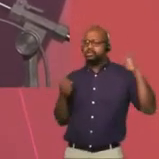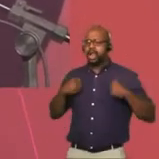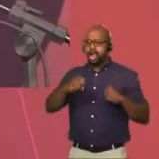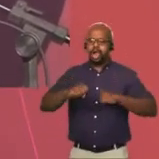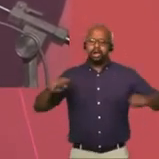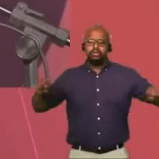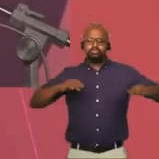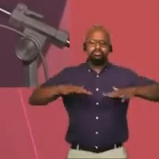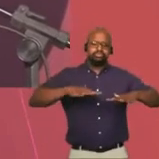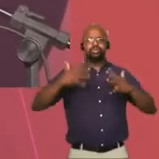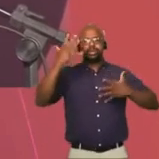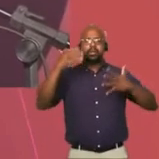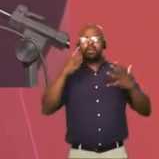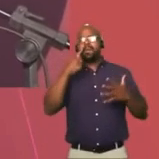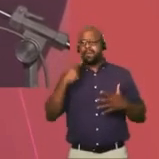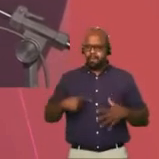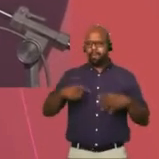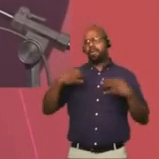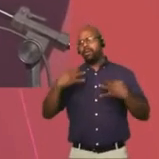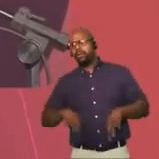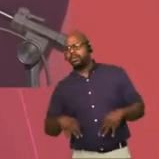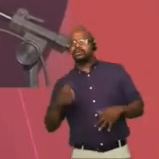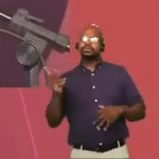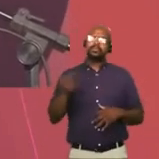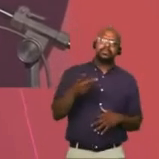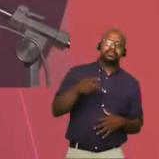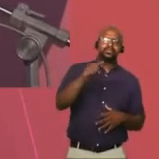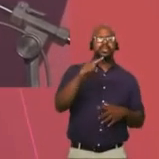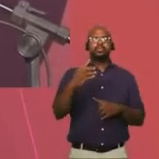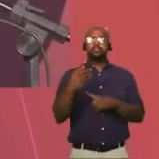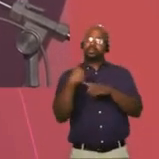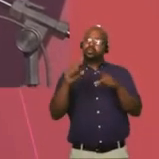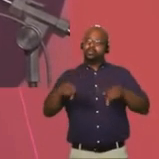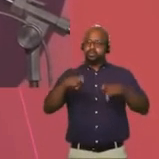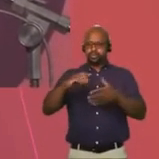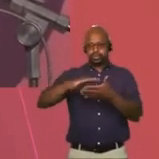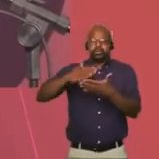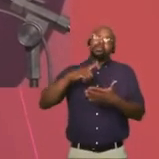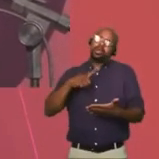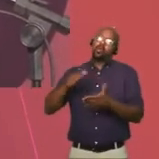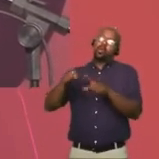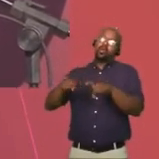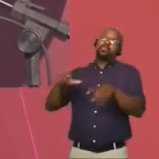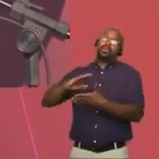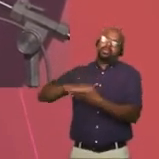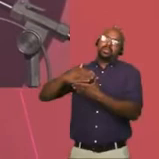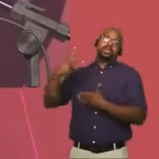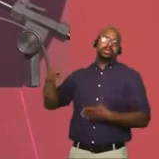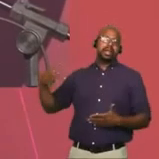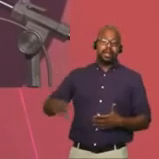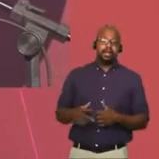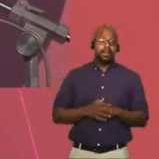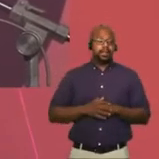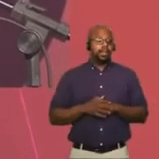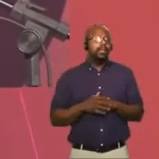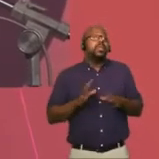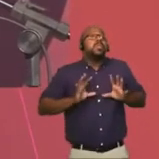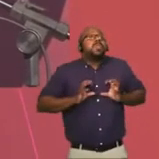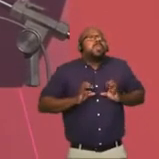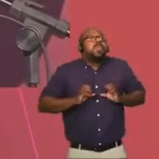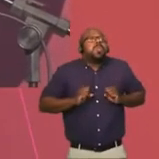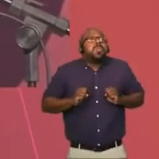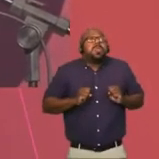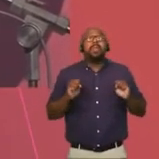fazer ele veja como se eu tô fazendo certo se eu não tô pelo pelo meu computador Zinho ela tem que contar O computadorzinho dela ah eu tô adorando